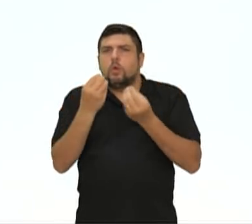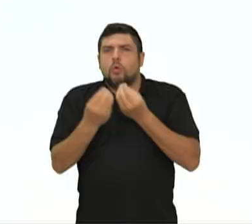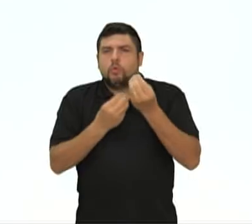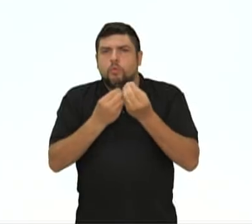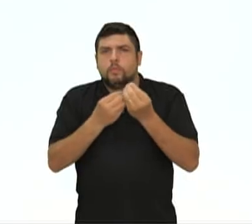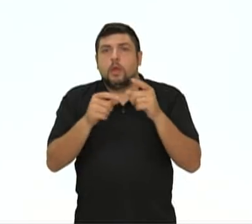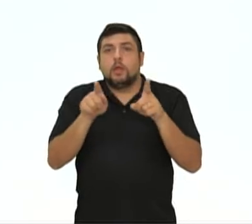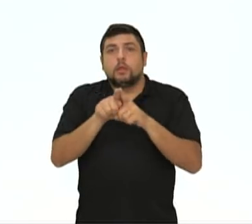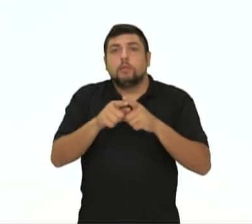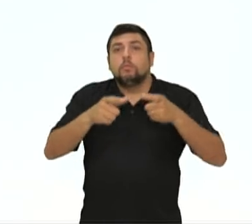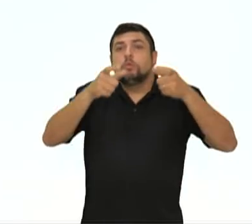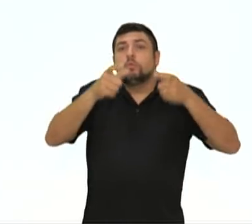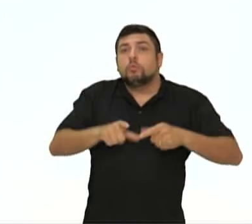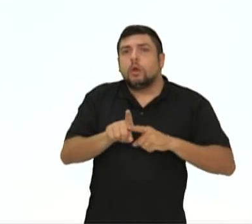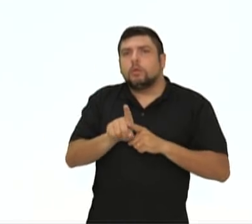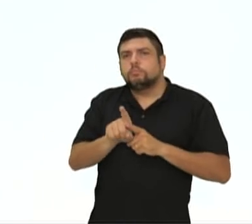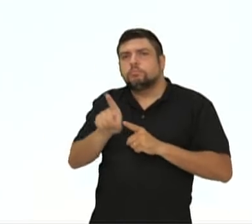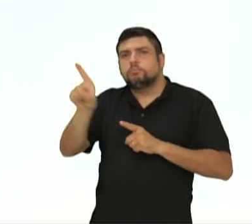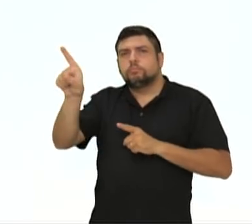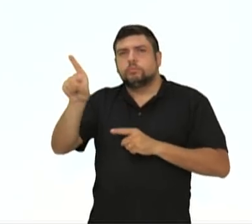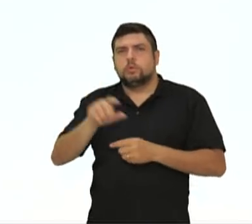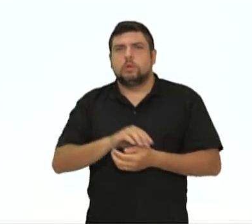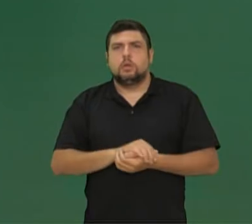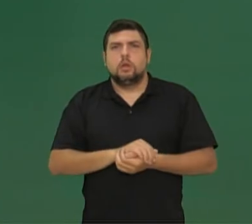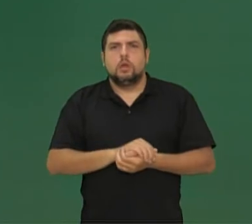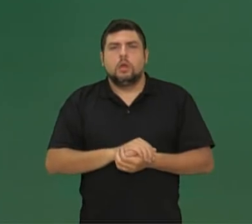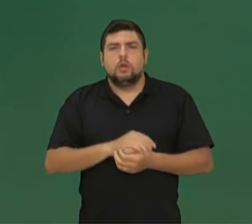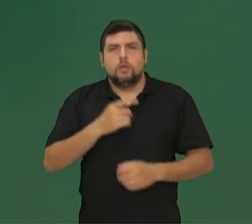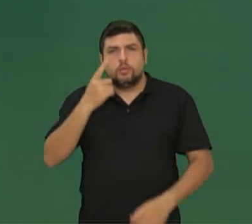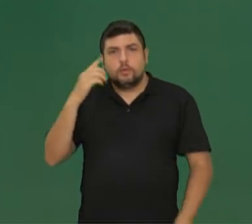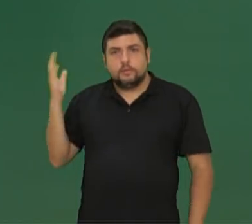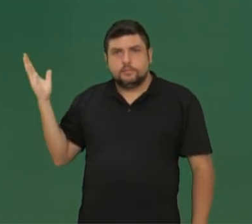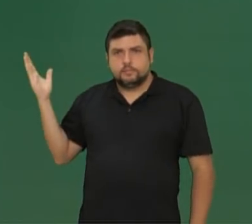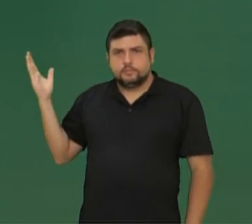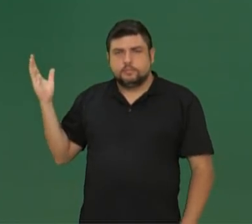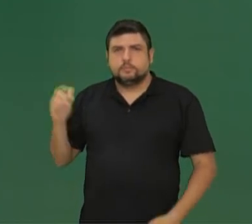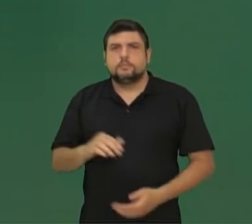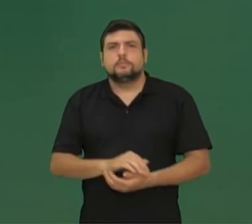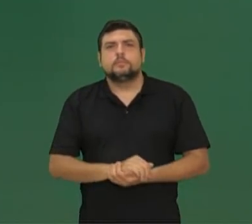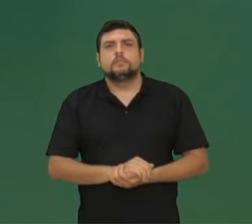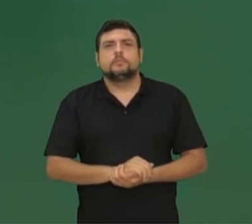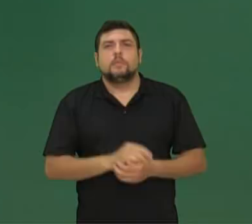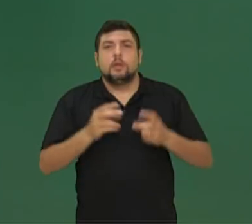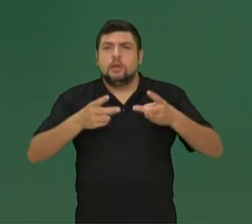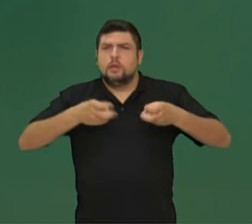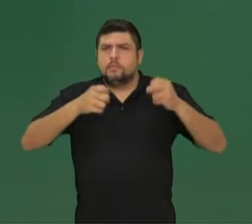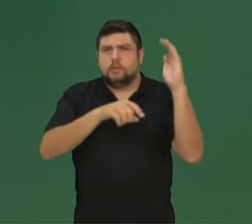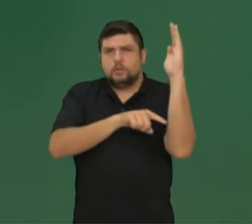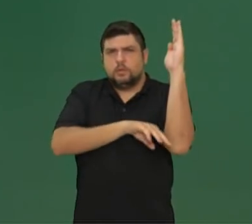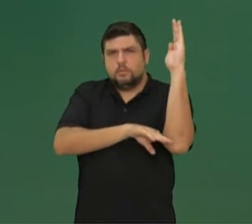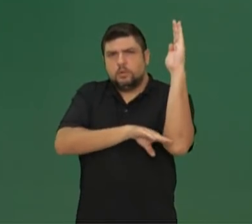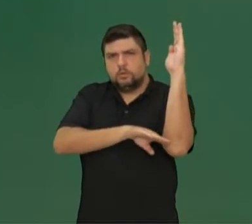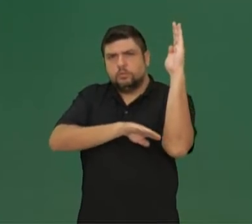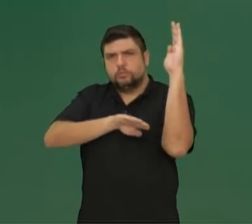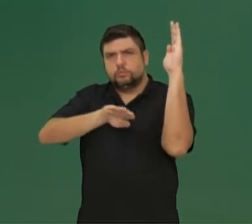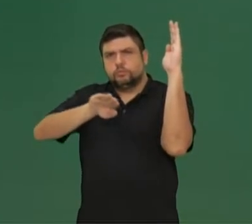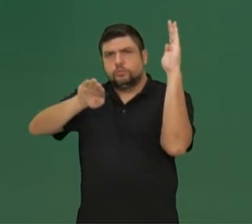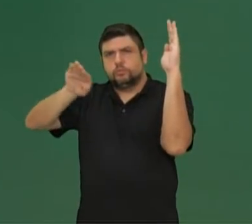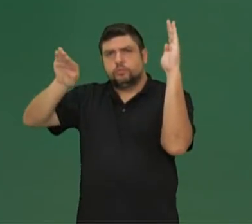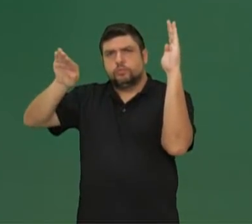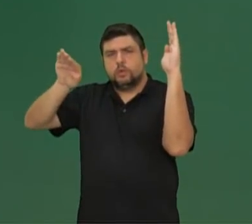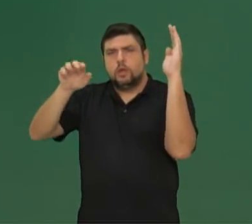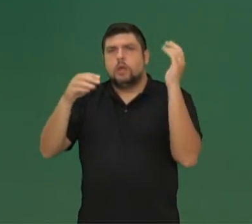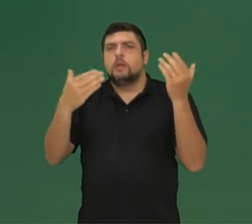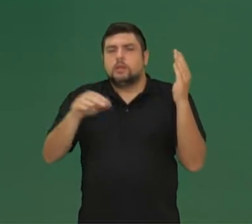direção que ela está tomando. Percebam que ela tem uma inclinação, né? Essa reta tem uma inclinação. Por isso que ela é chamada de